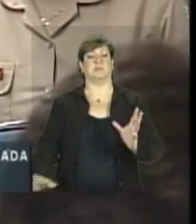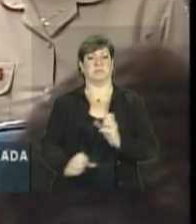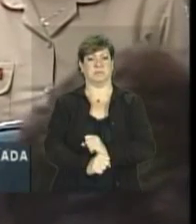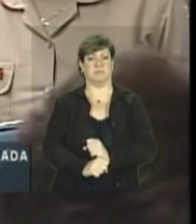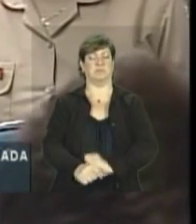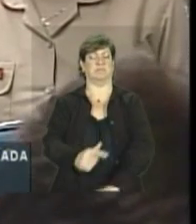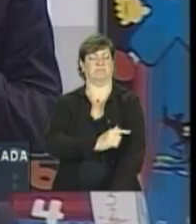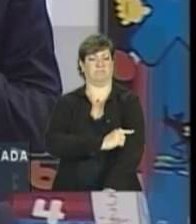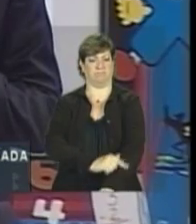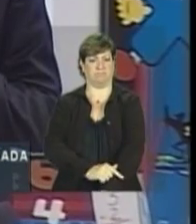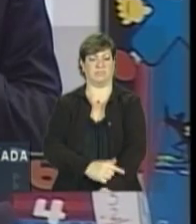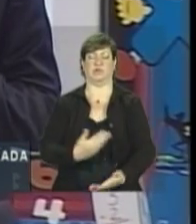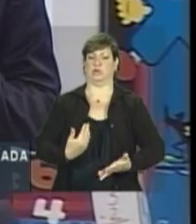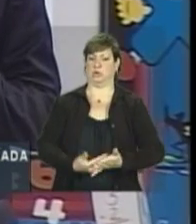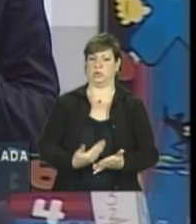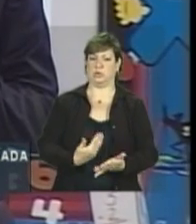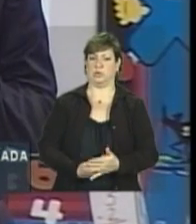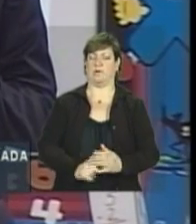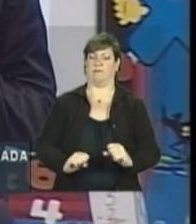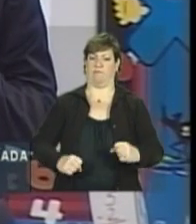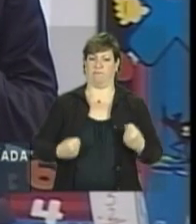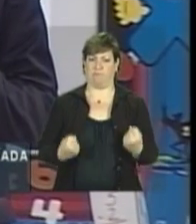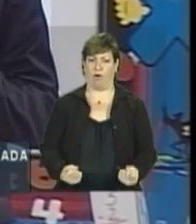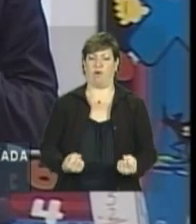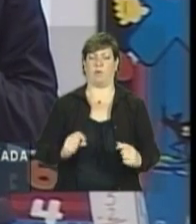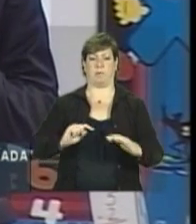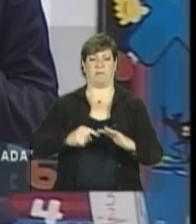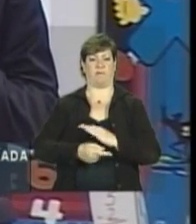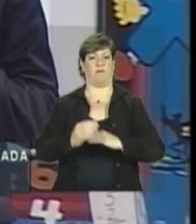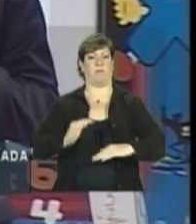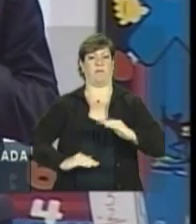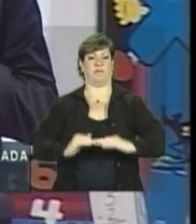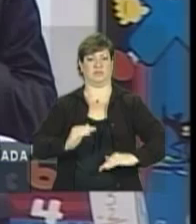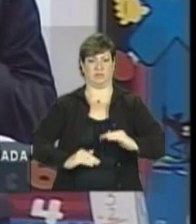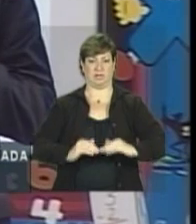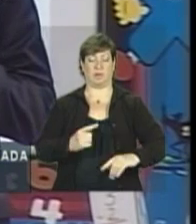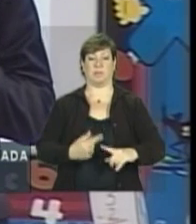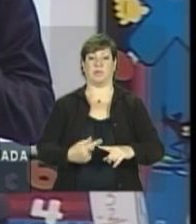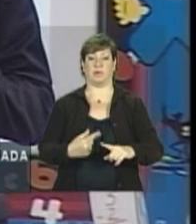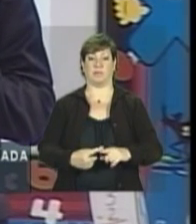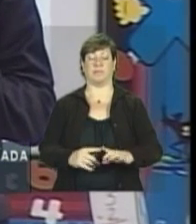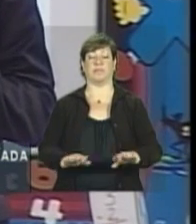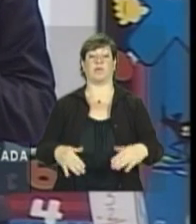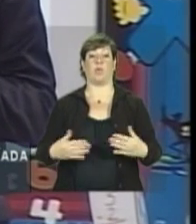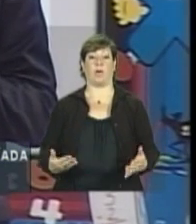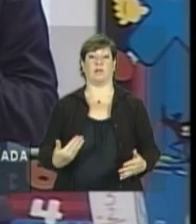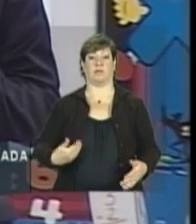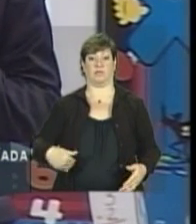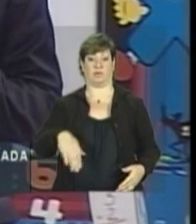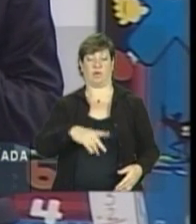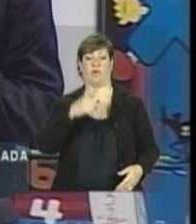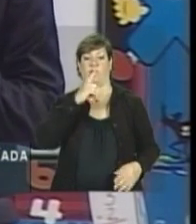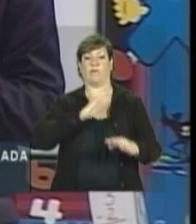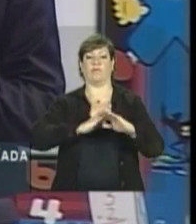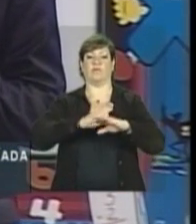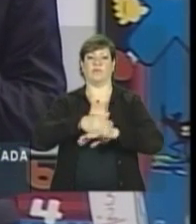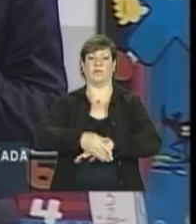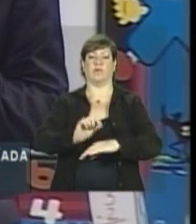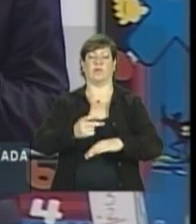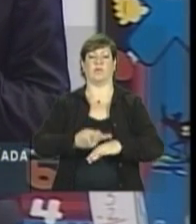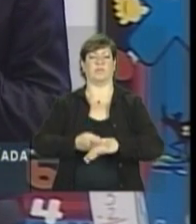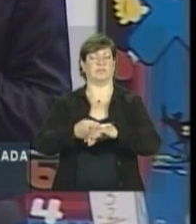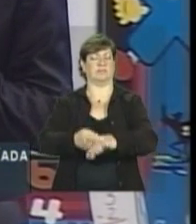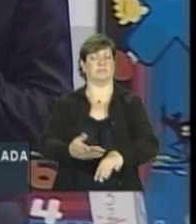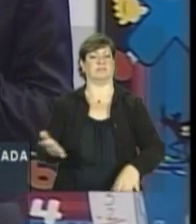de disciplina, de estudo e de vocação profissional, porque quando a gente foi naquela premiação, que é uma